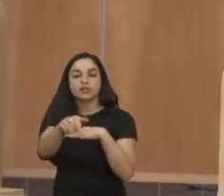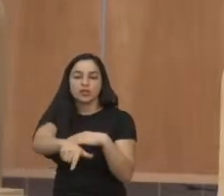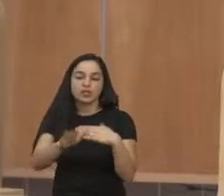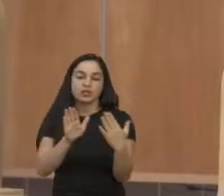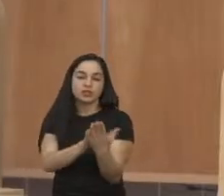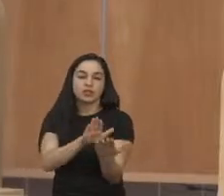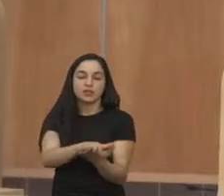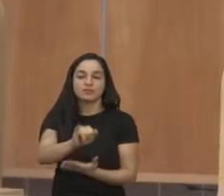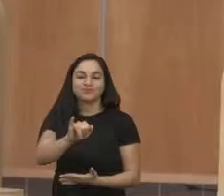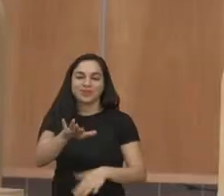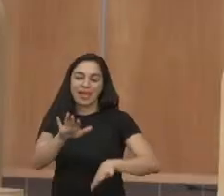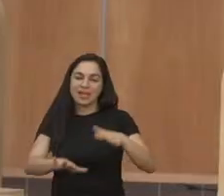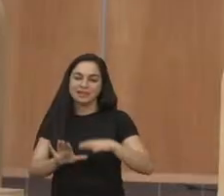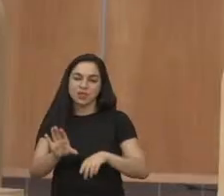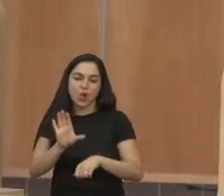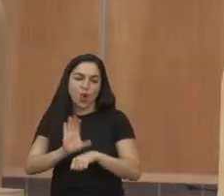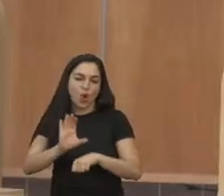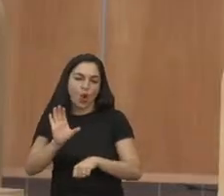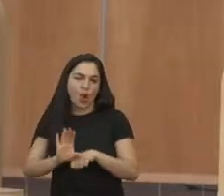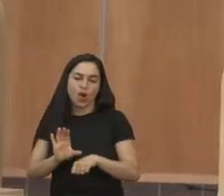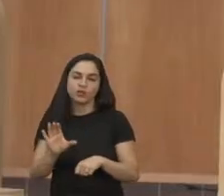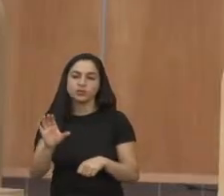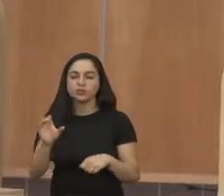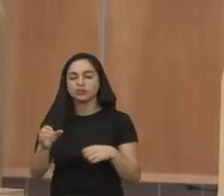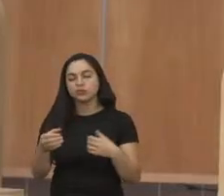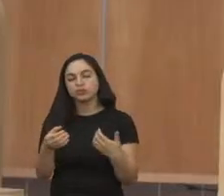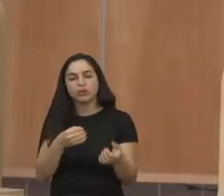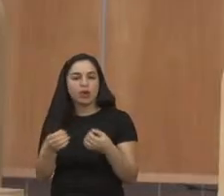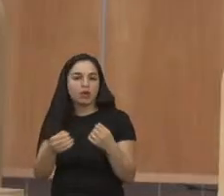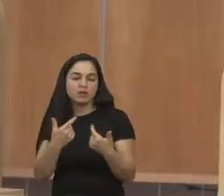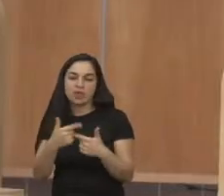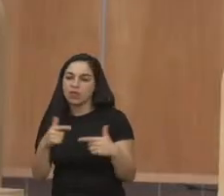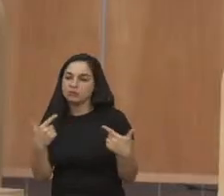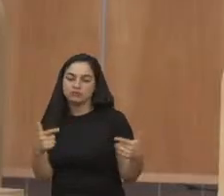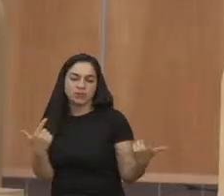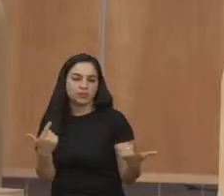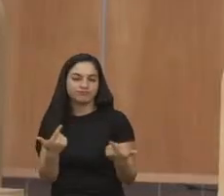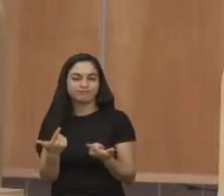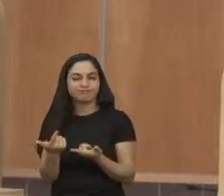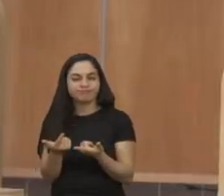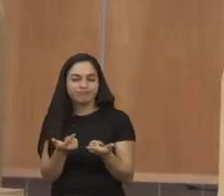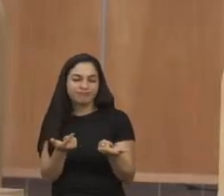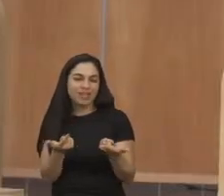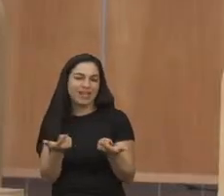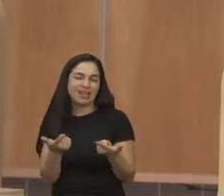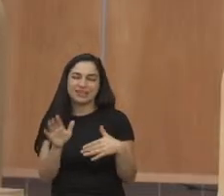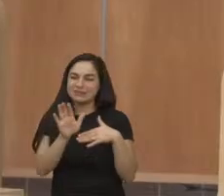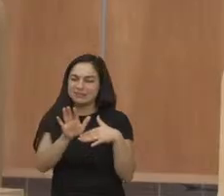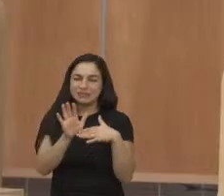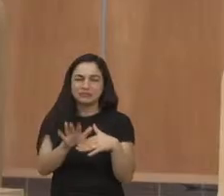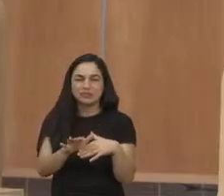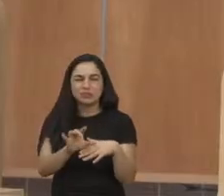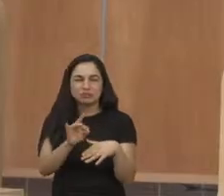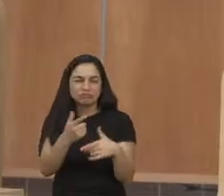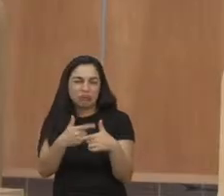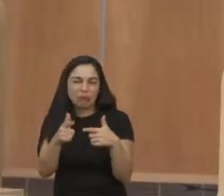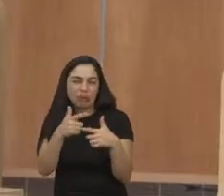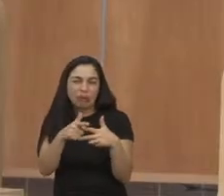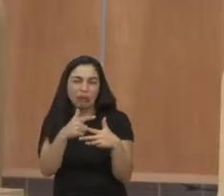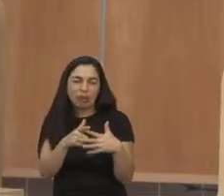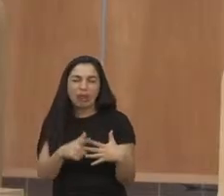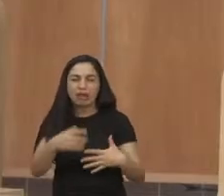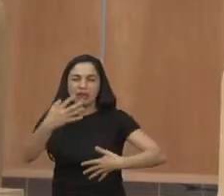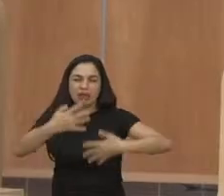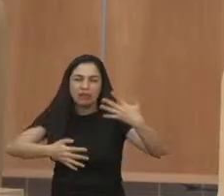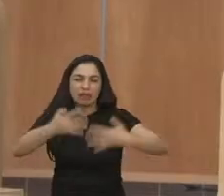vezes, que não tem alguns recursos, algumas questões que são fáceis para o investidor também, atrapalha a construção. E a gente sabe que a